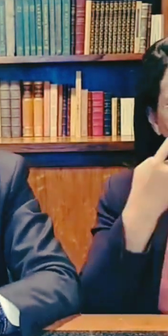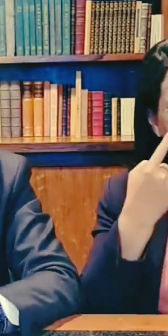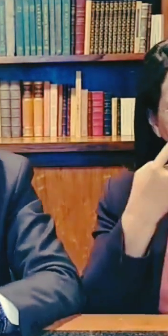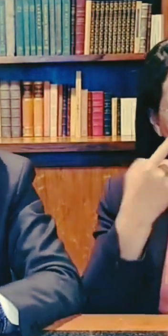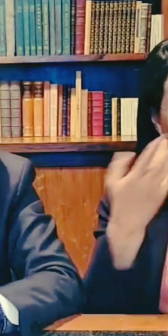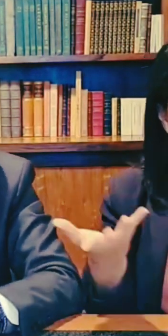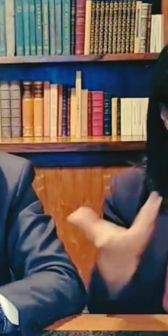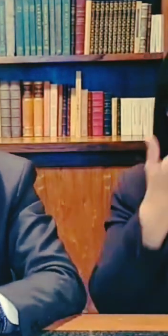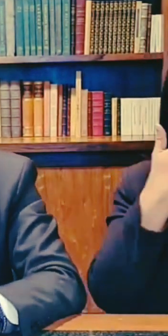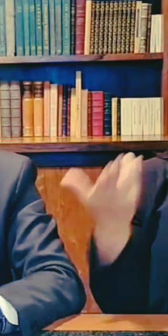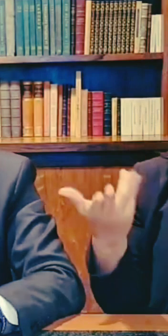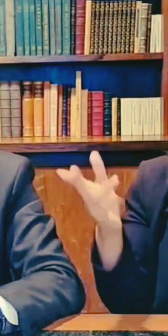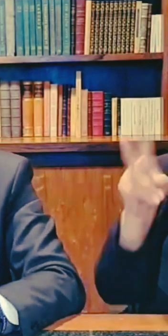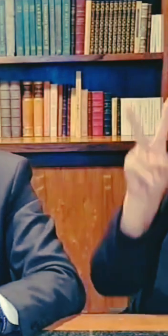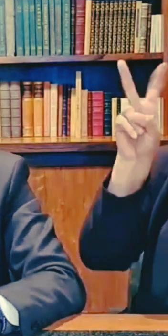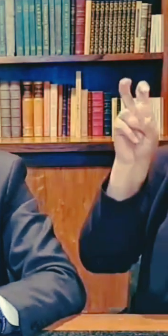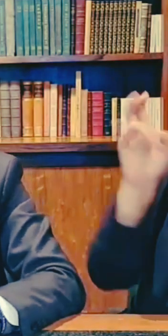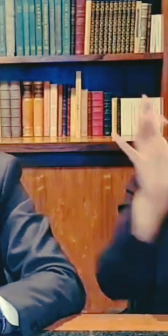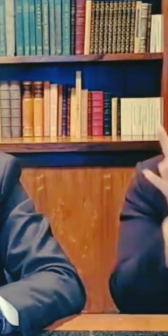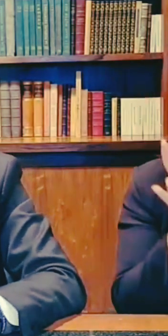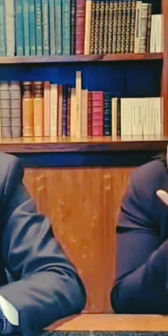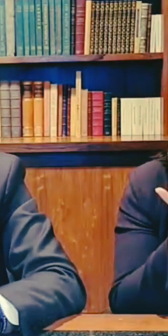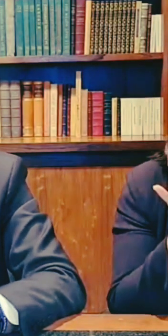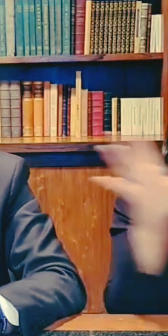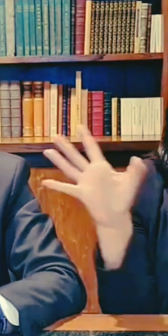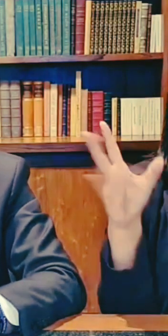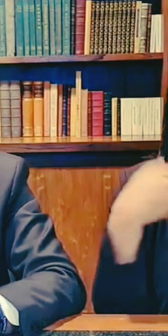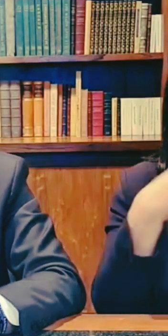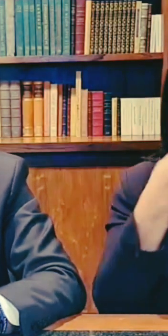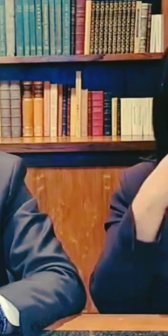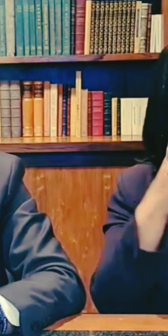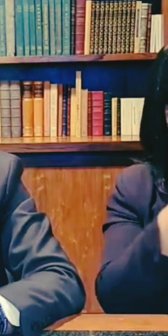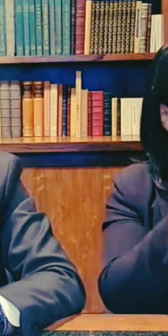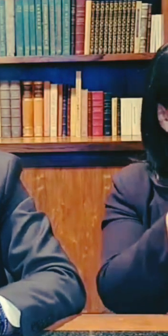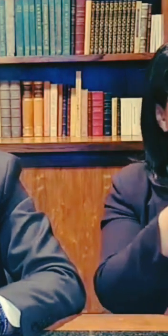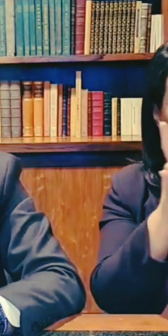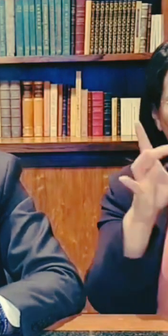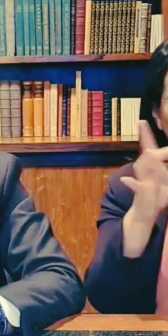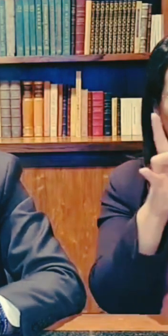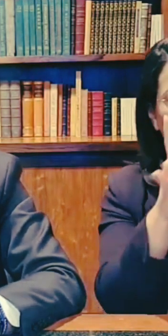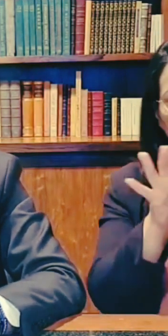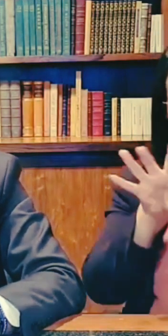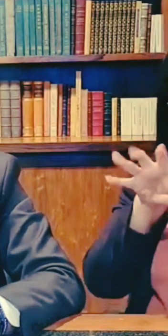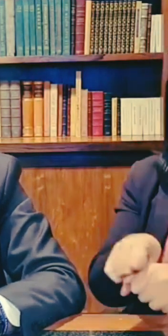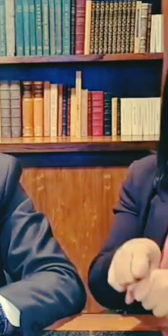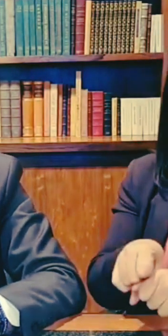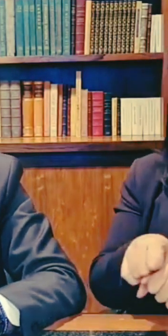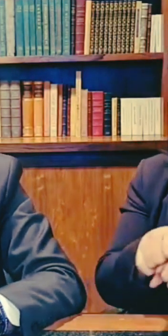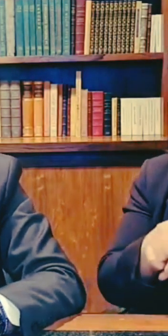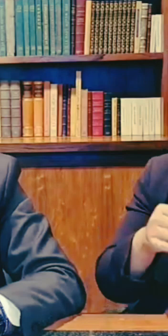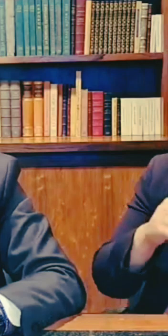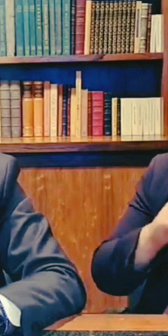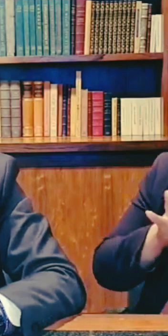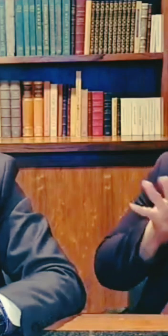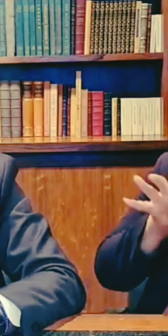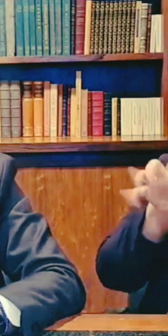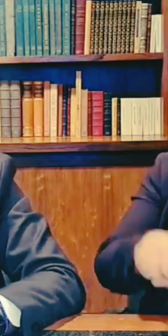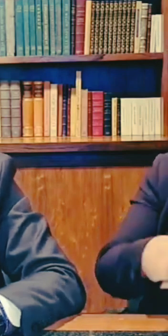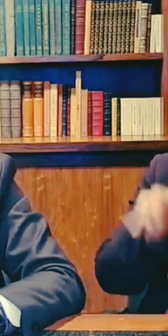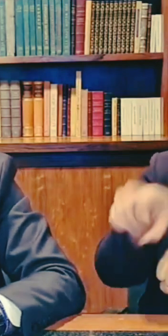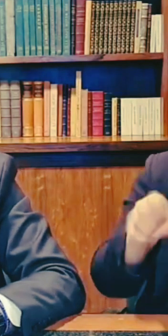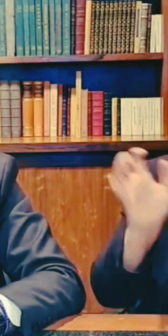escalada contra a liberdade, aquilo que eu sempre tenho falado, tem se avolumado em cima destes